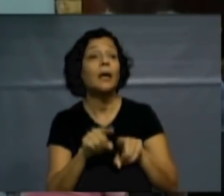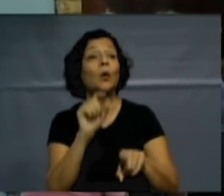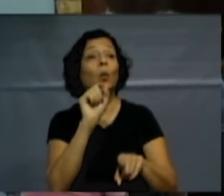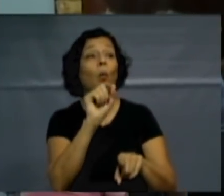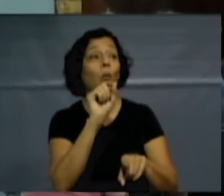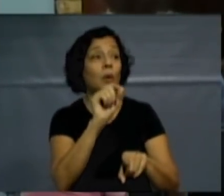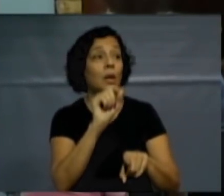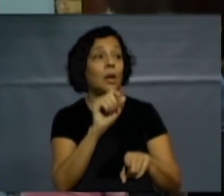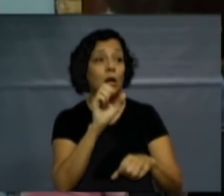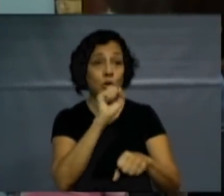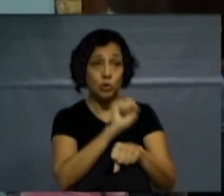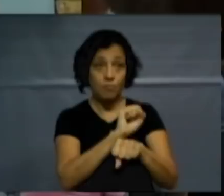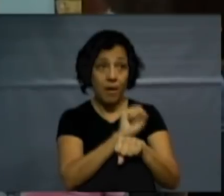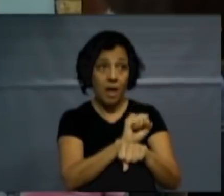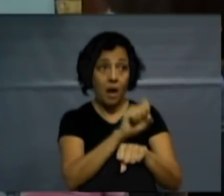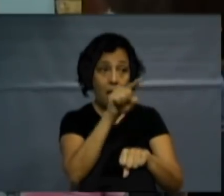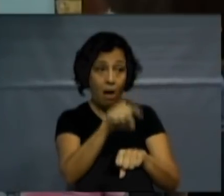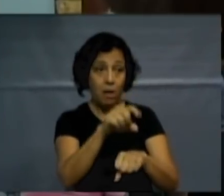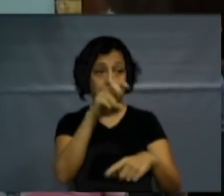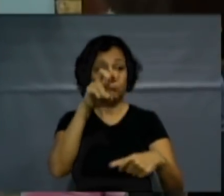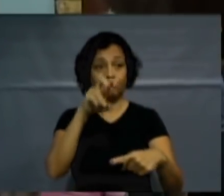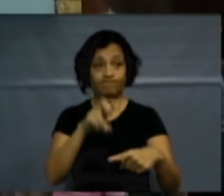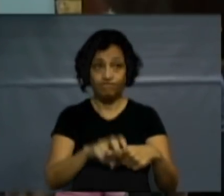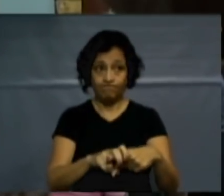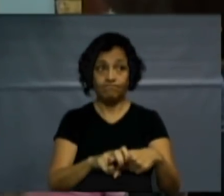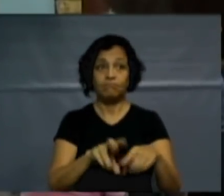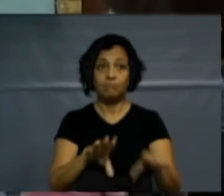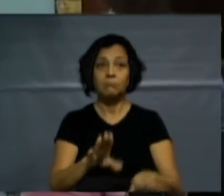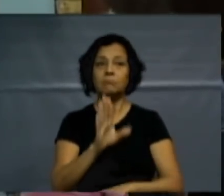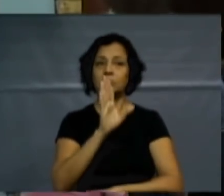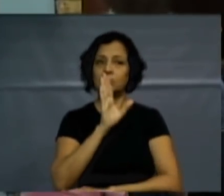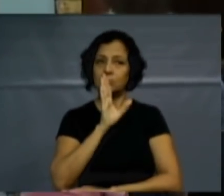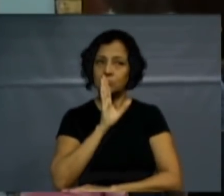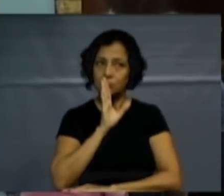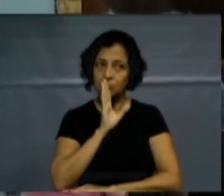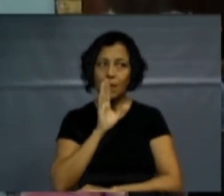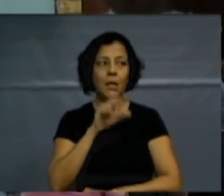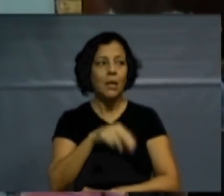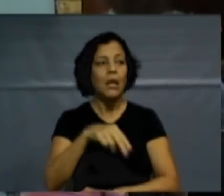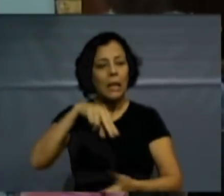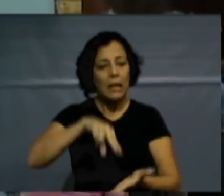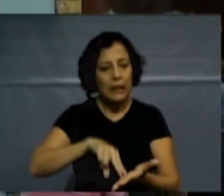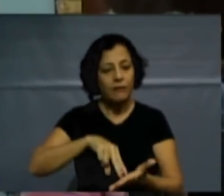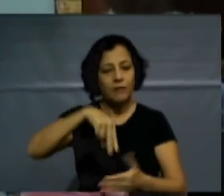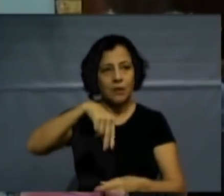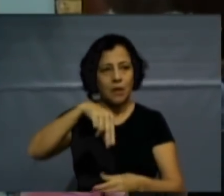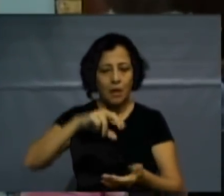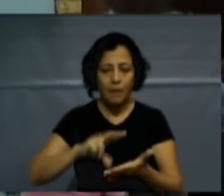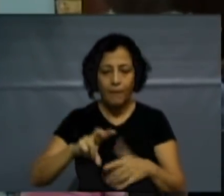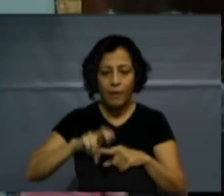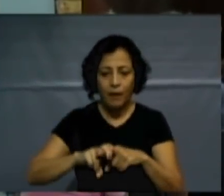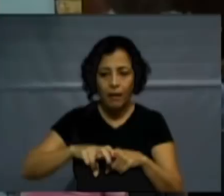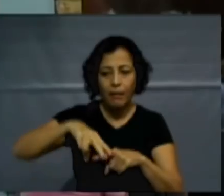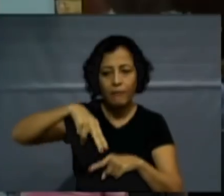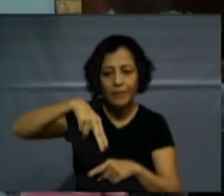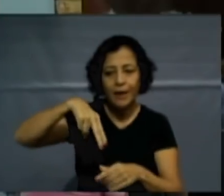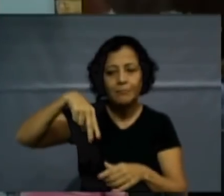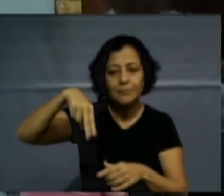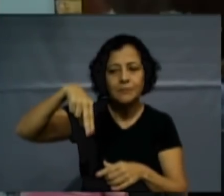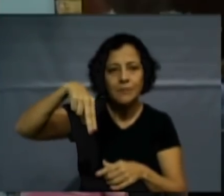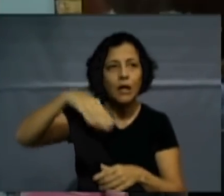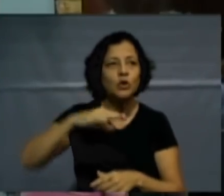a guardar as cadeiras, um pouco mais devagar, porque a sala de passe é